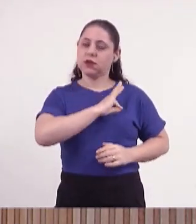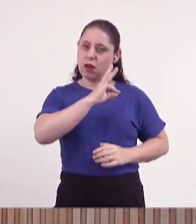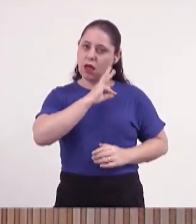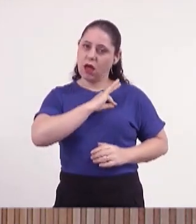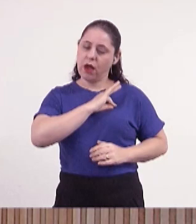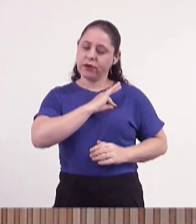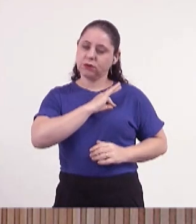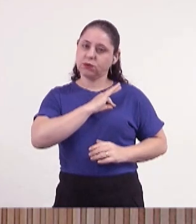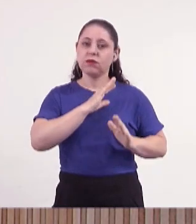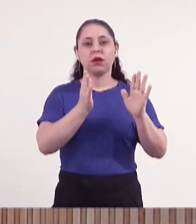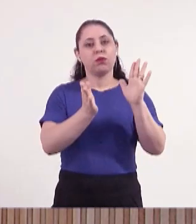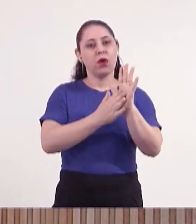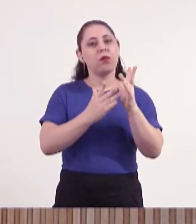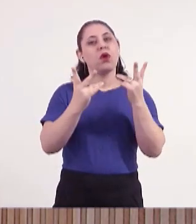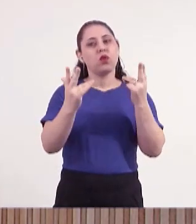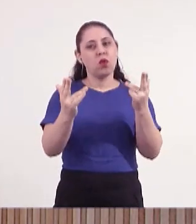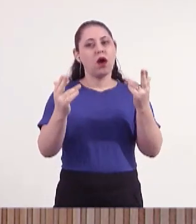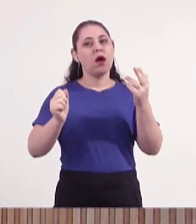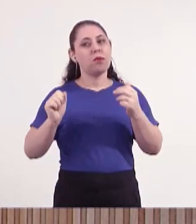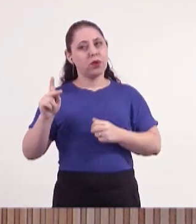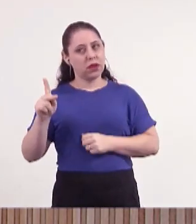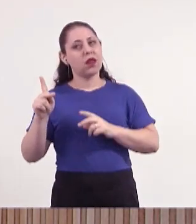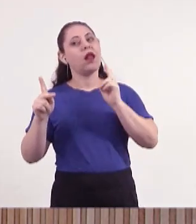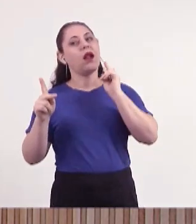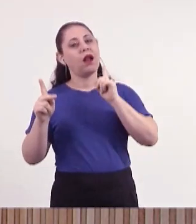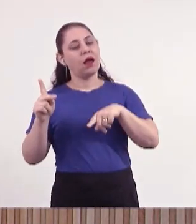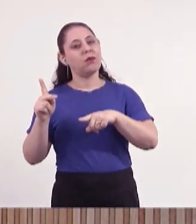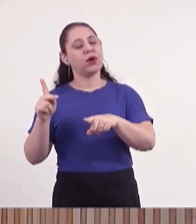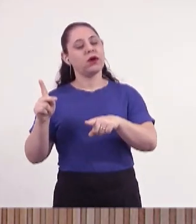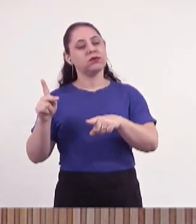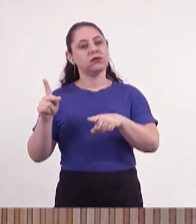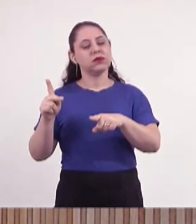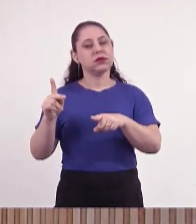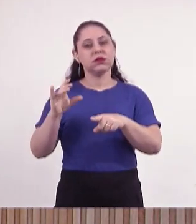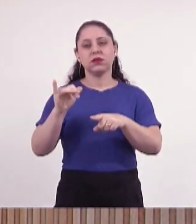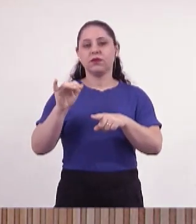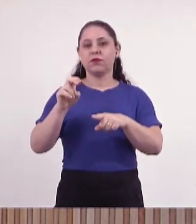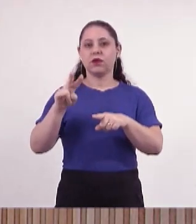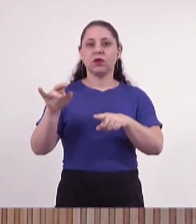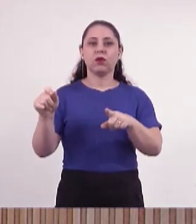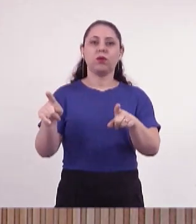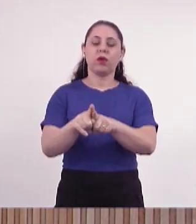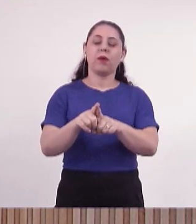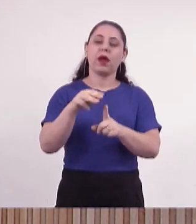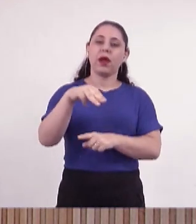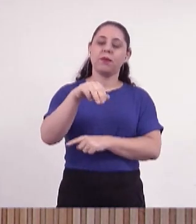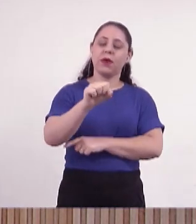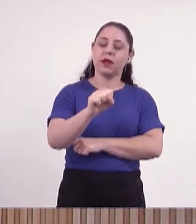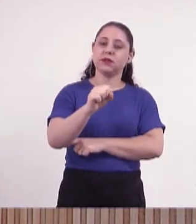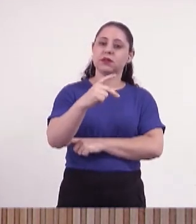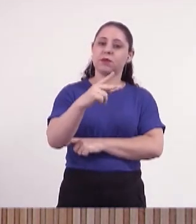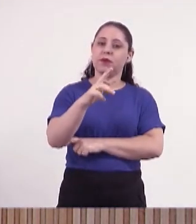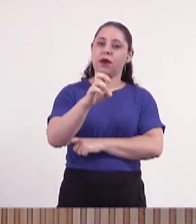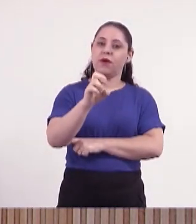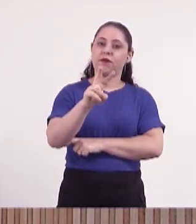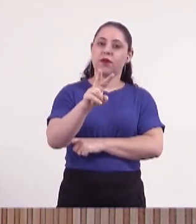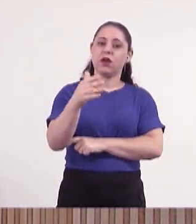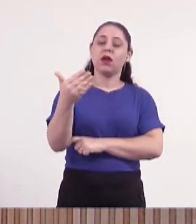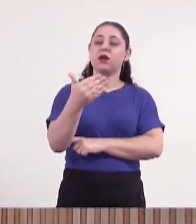mínimos. Uma proposta que é muito semelhante à que hoje é paga aos servidores civis, né, por meio da MSPrev.